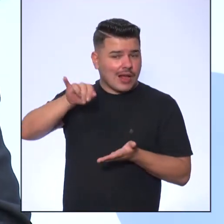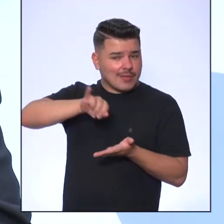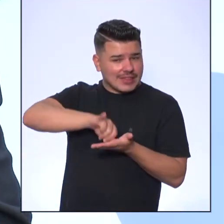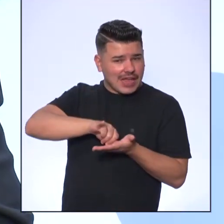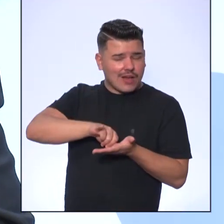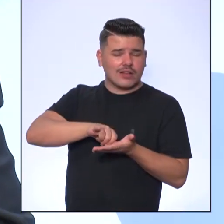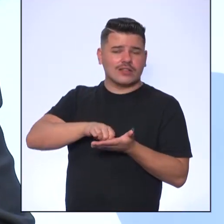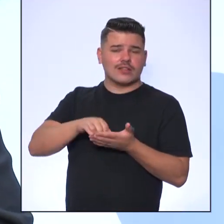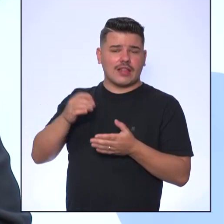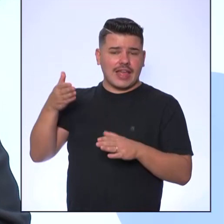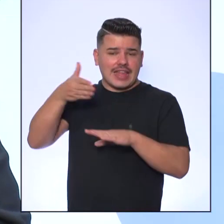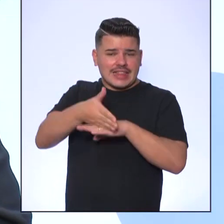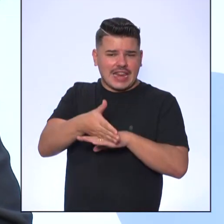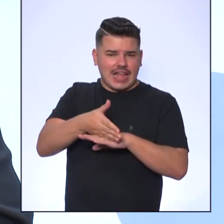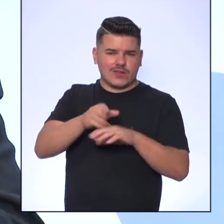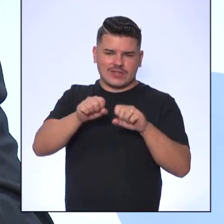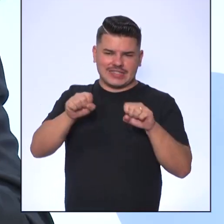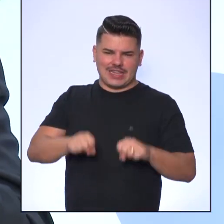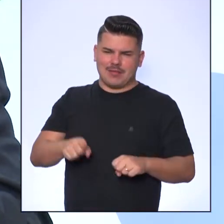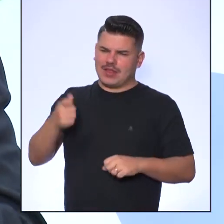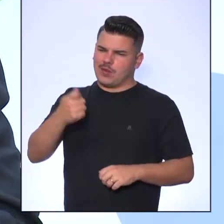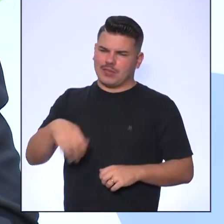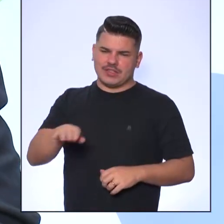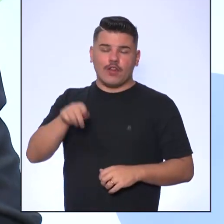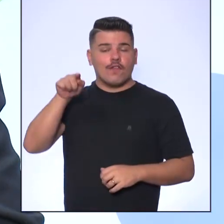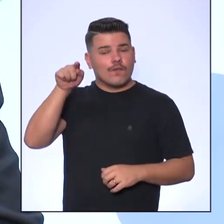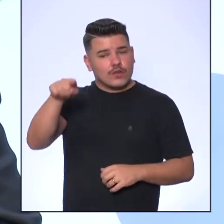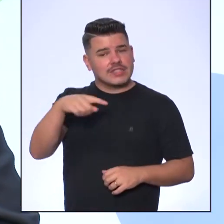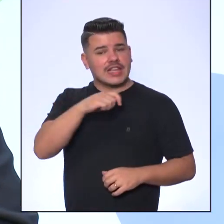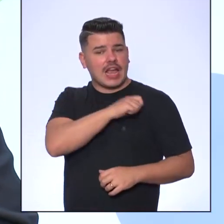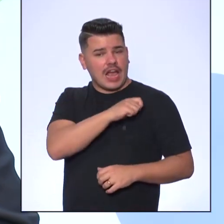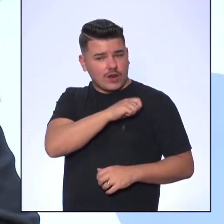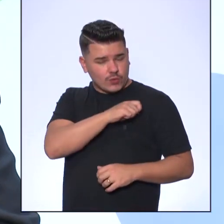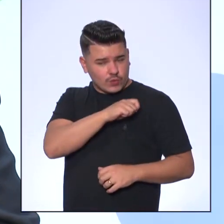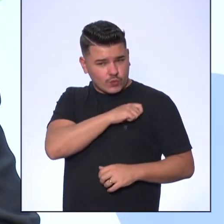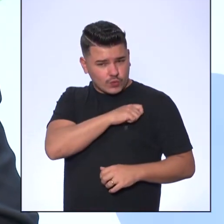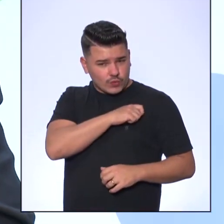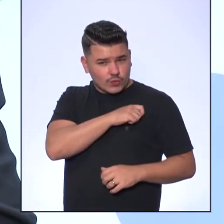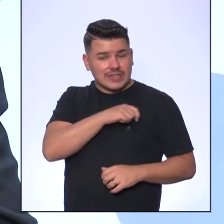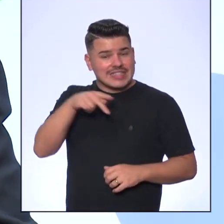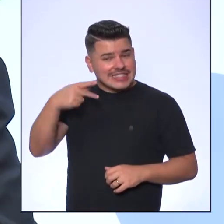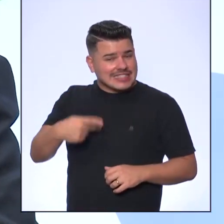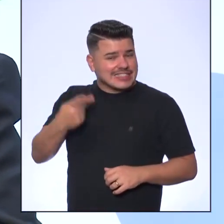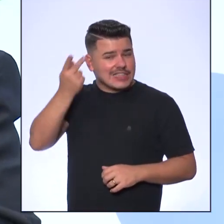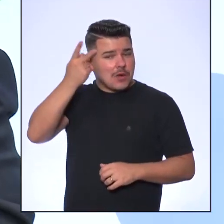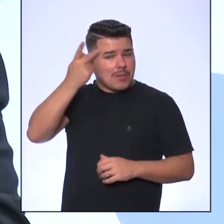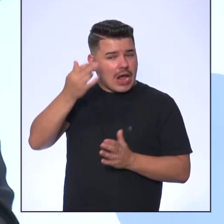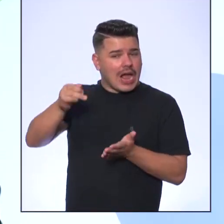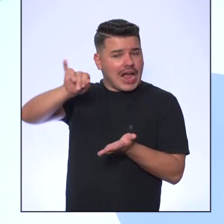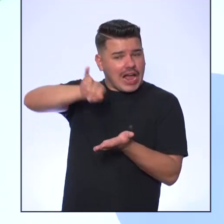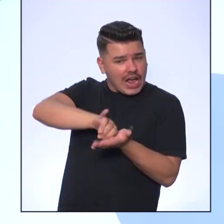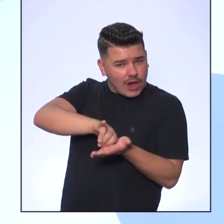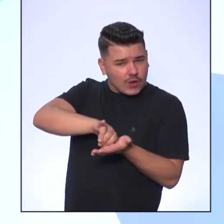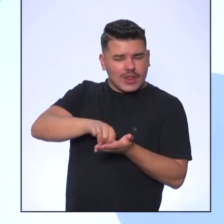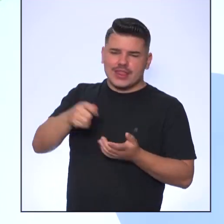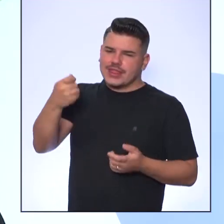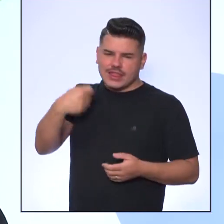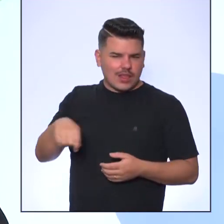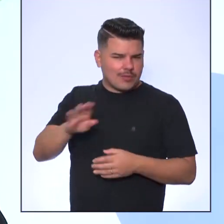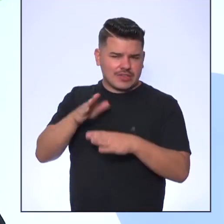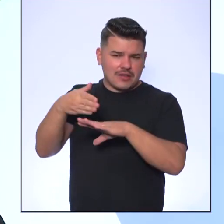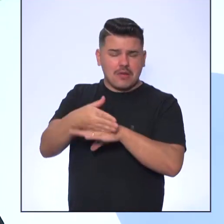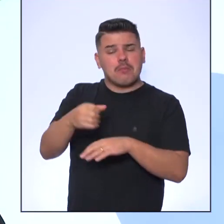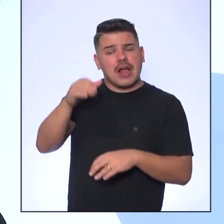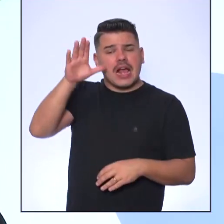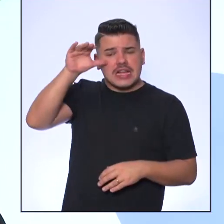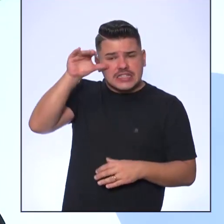da cidade de São Paulo, não precisará estar conectado. Mas você também não está impedido, você